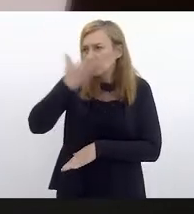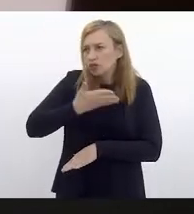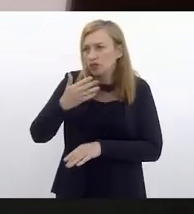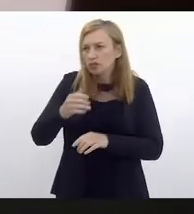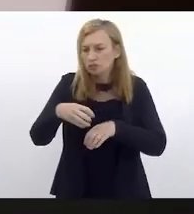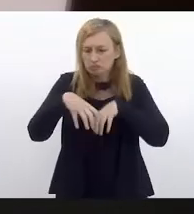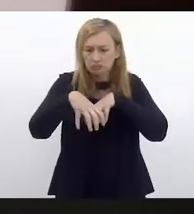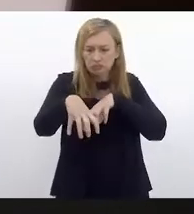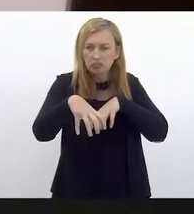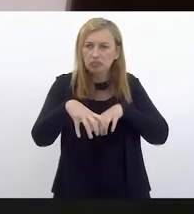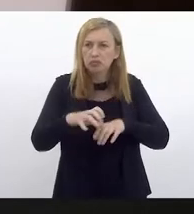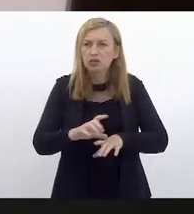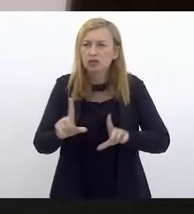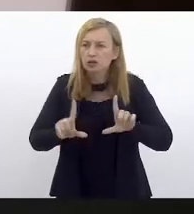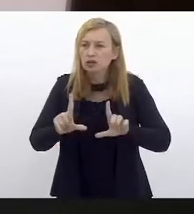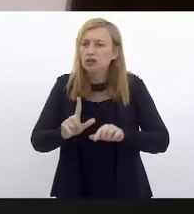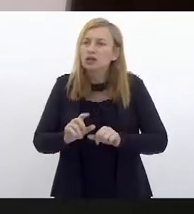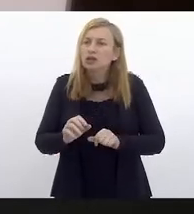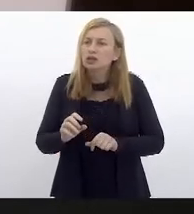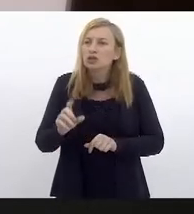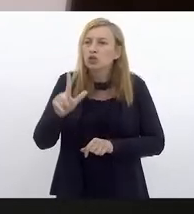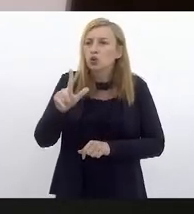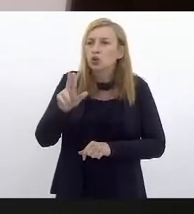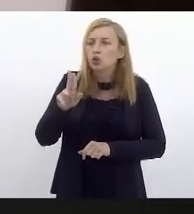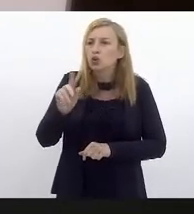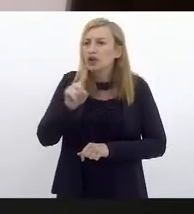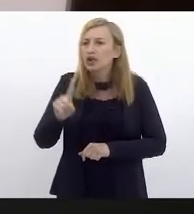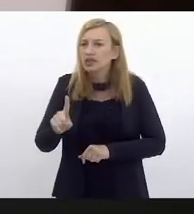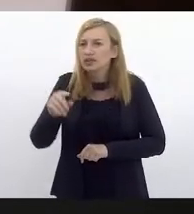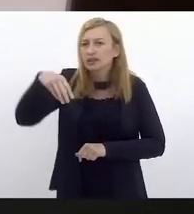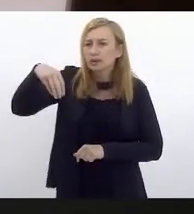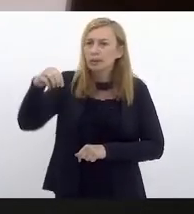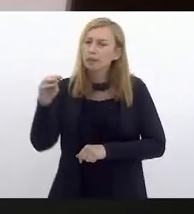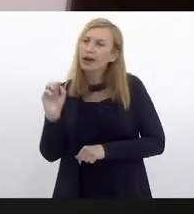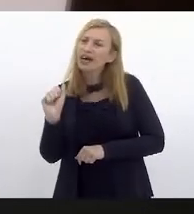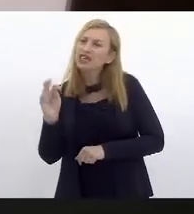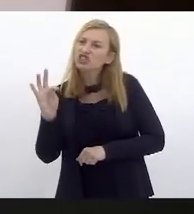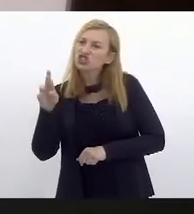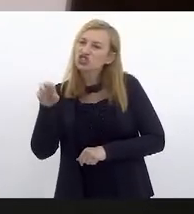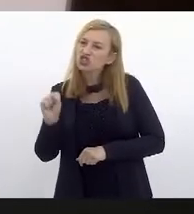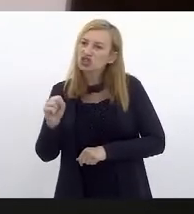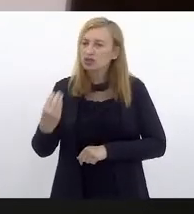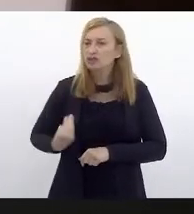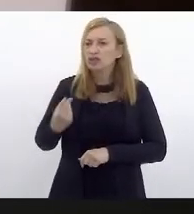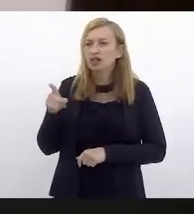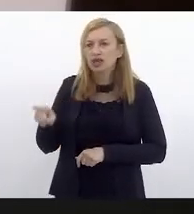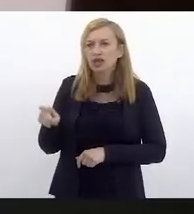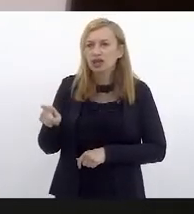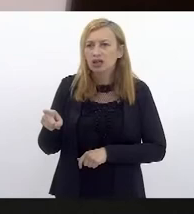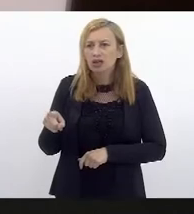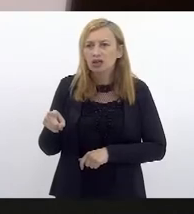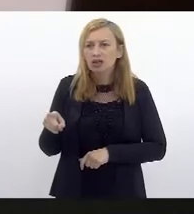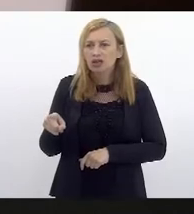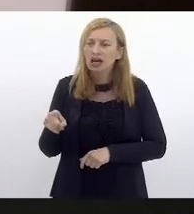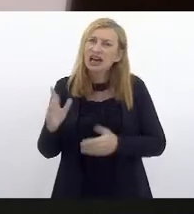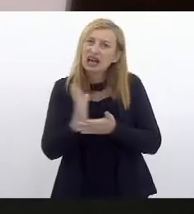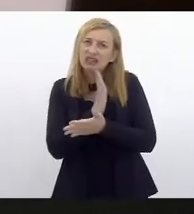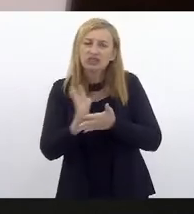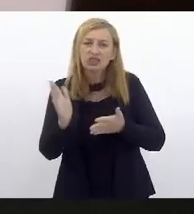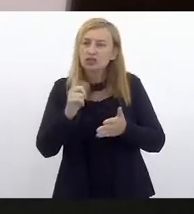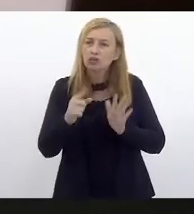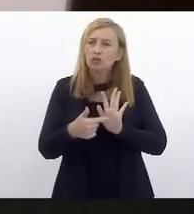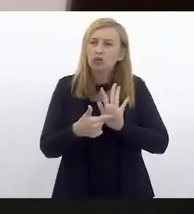tela, se o Luiz Martins, que apareceu na tela, ainda está presente, porque nem sempre a tela mostra todo